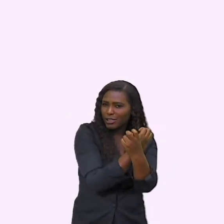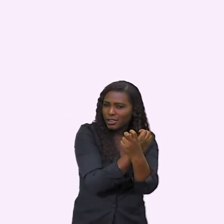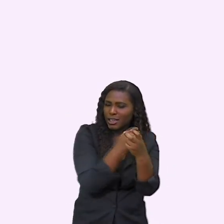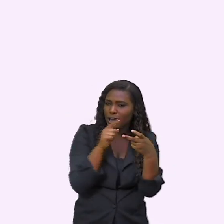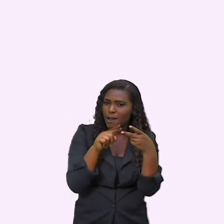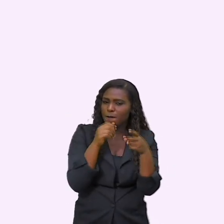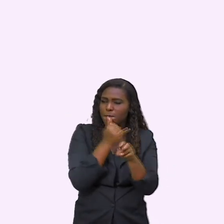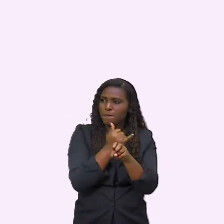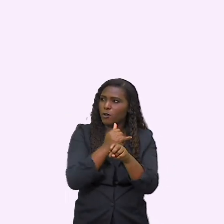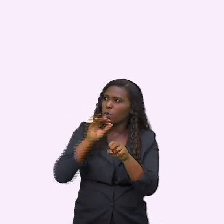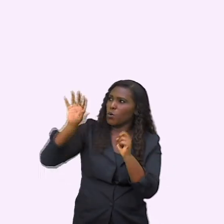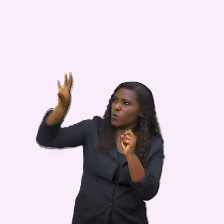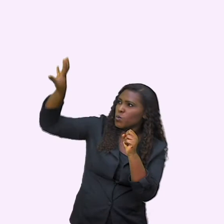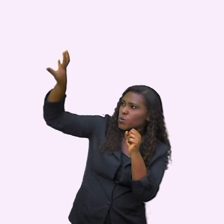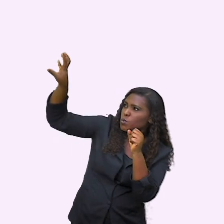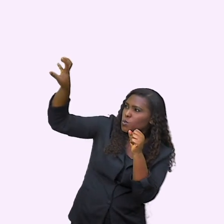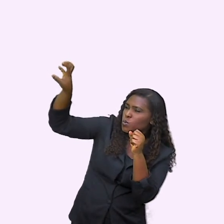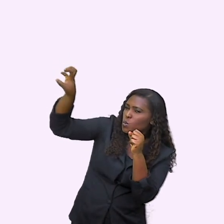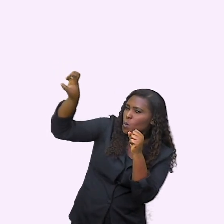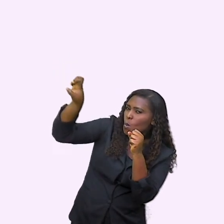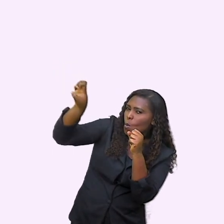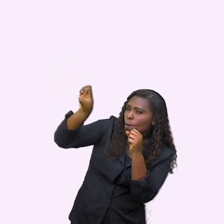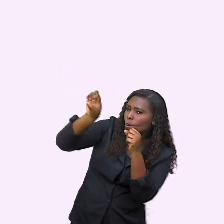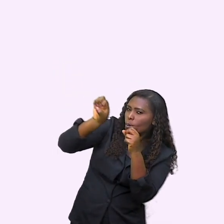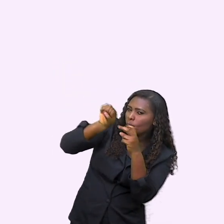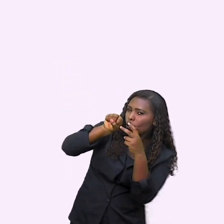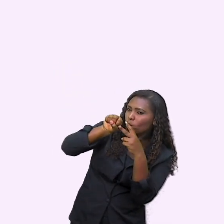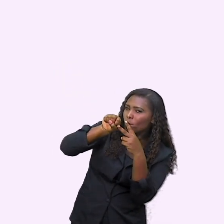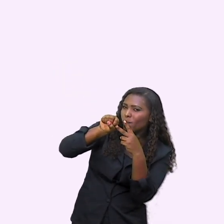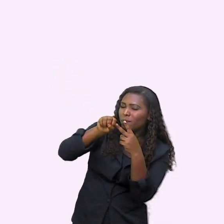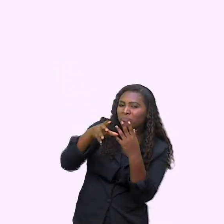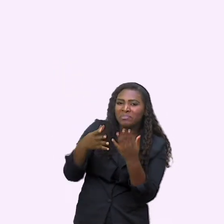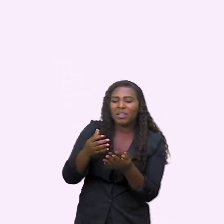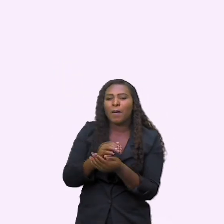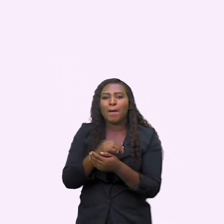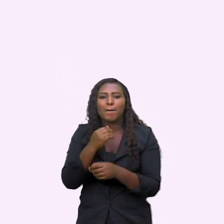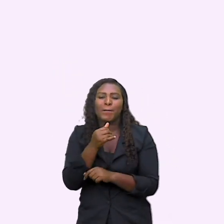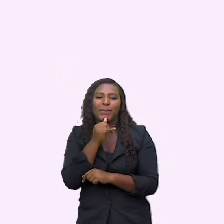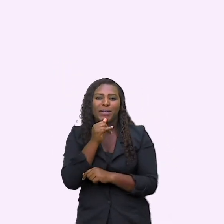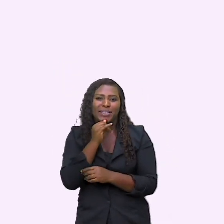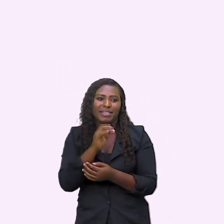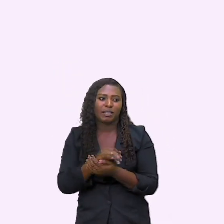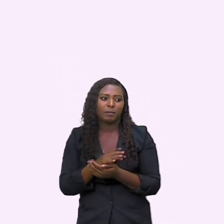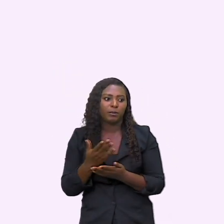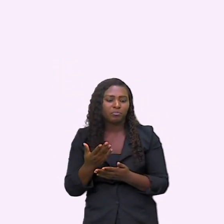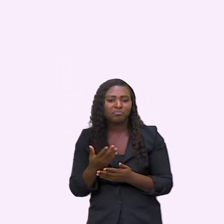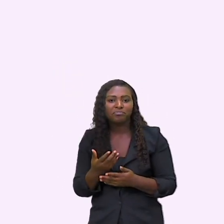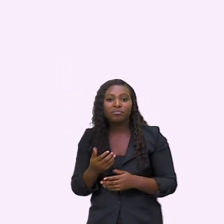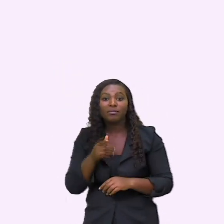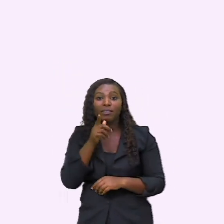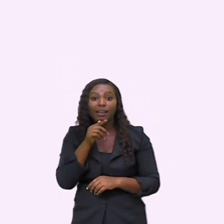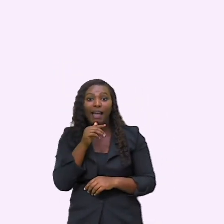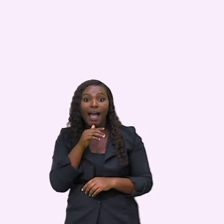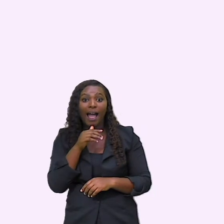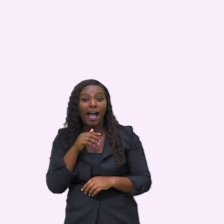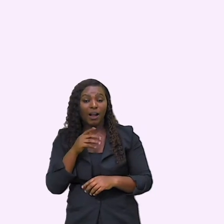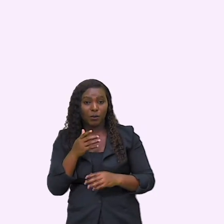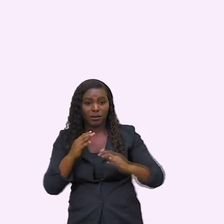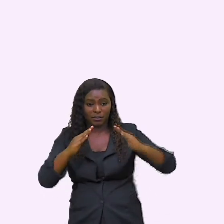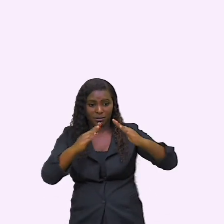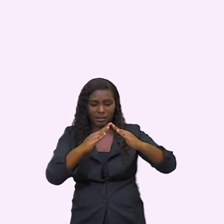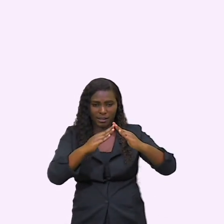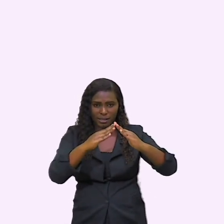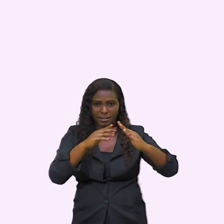ter um aquecimento, principalmente através das águas das residências, hotéis e clubes. Para que isso